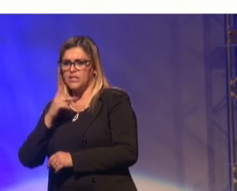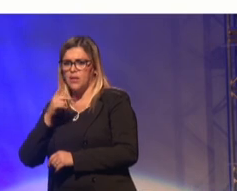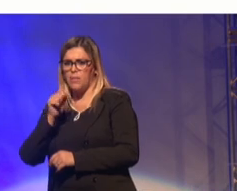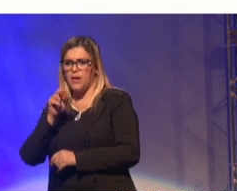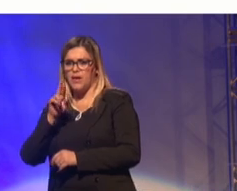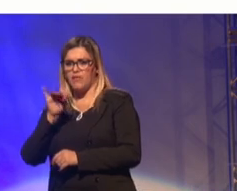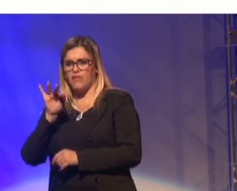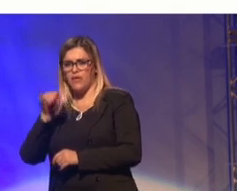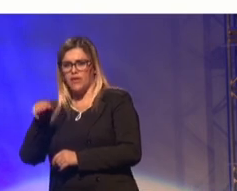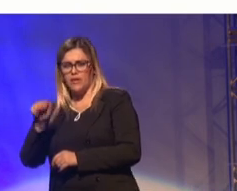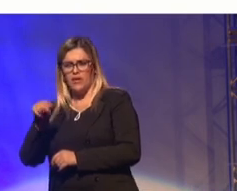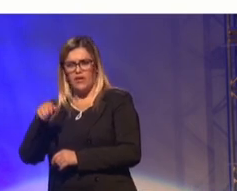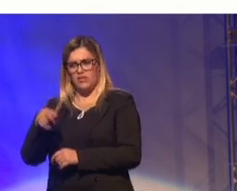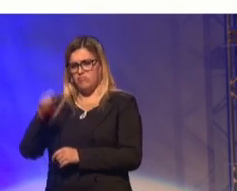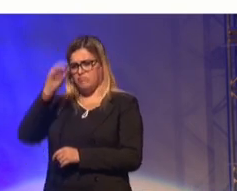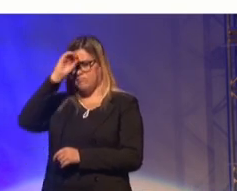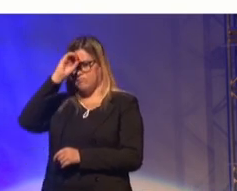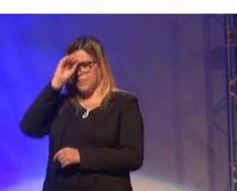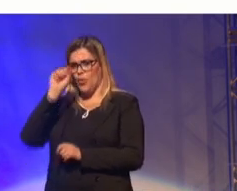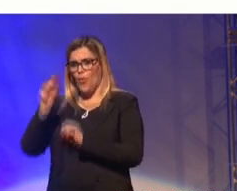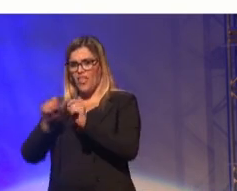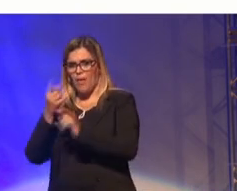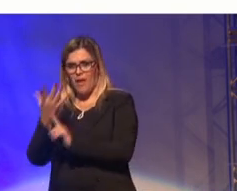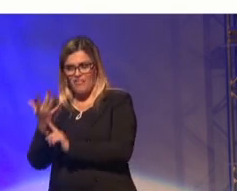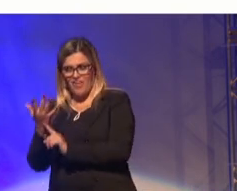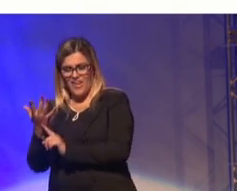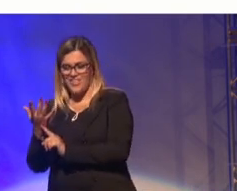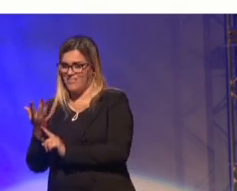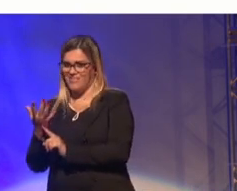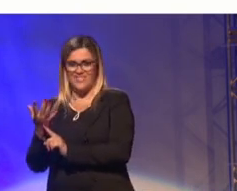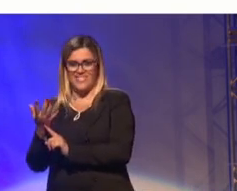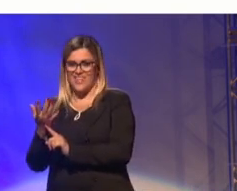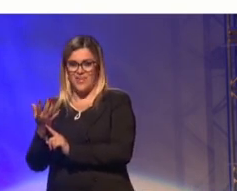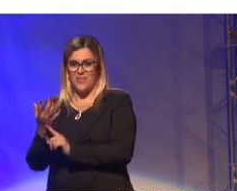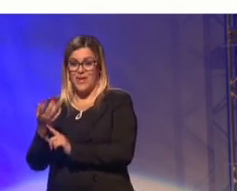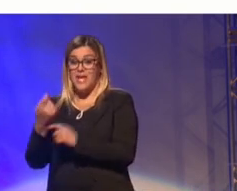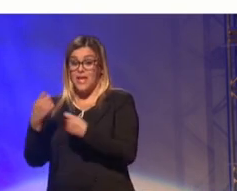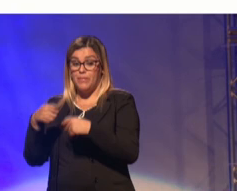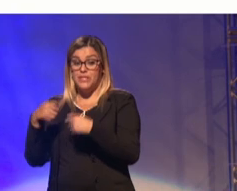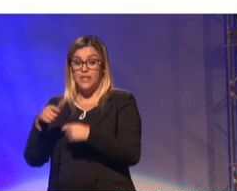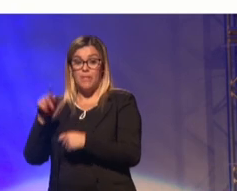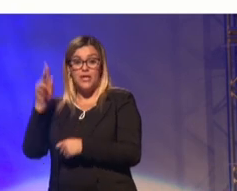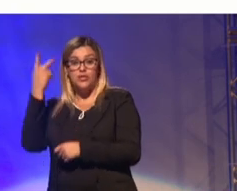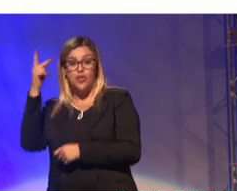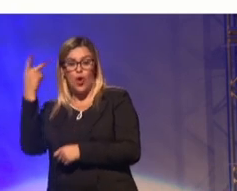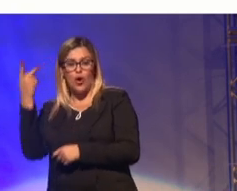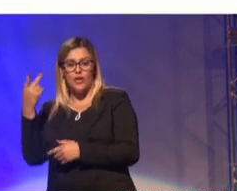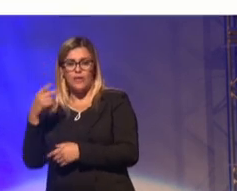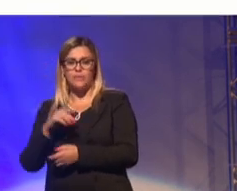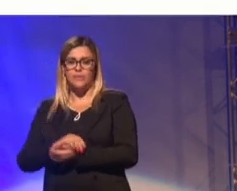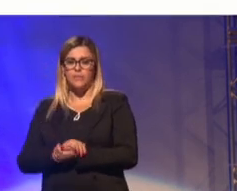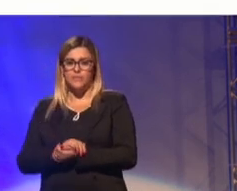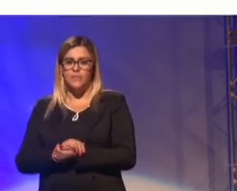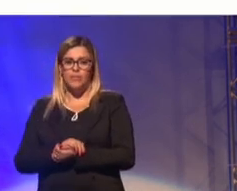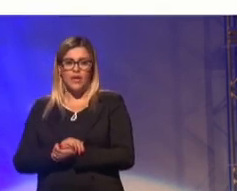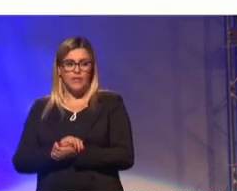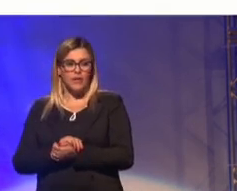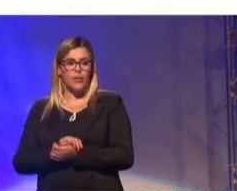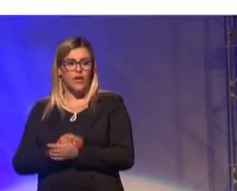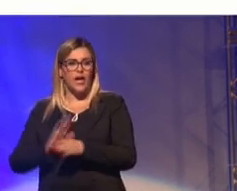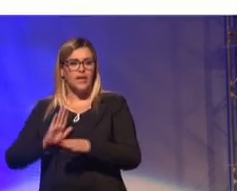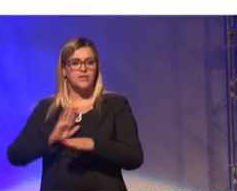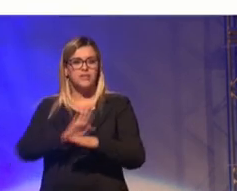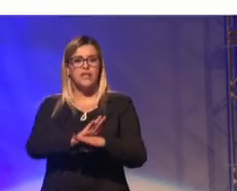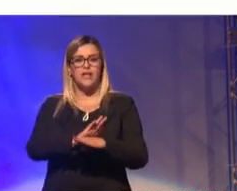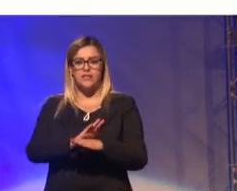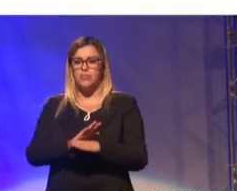parafina e ele não sabe nem o que é, né? Se é para vela, não. Né, pelo menos saber da história o que ela fez, né? Bom, a assistência para que a gente